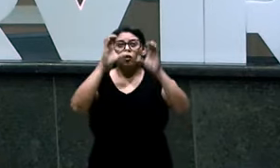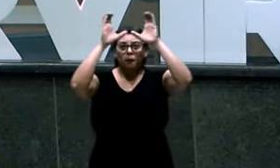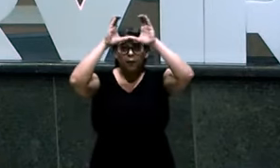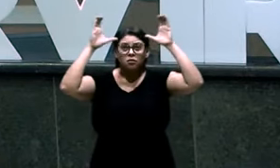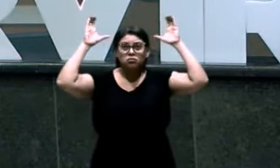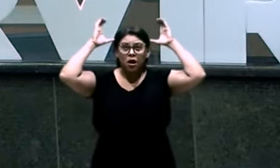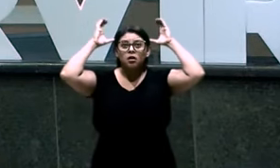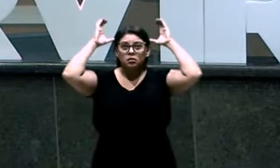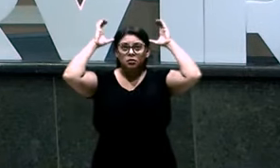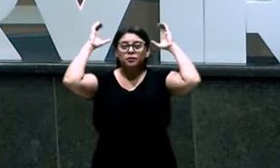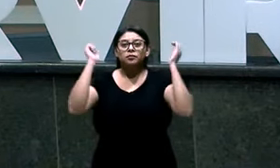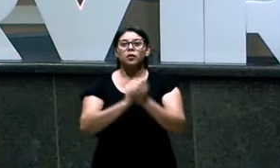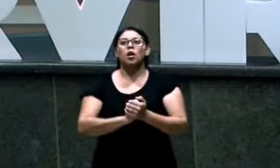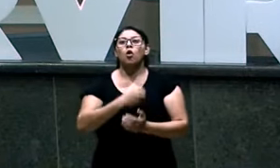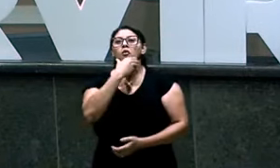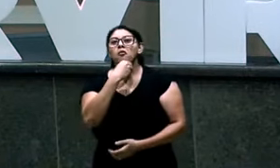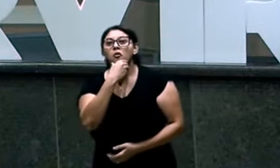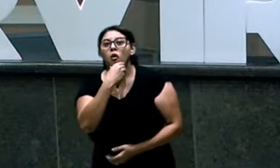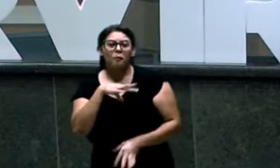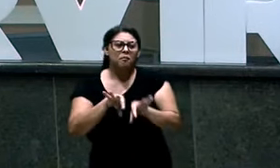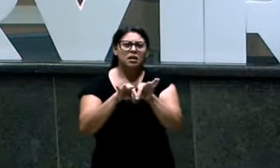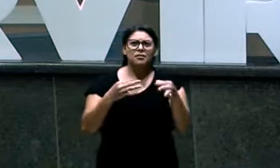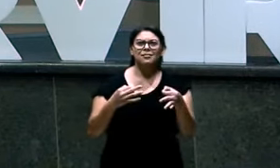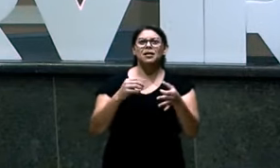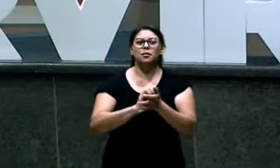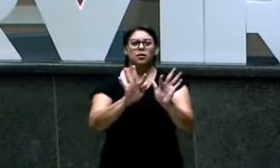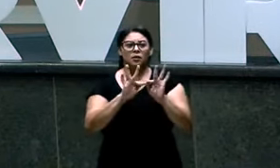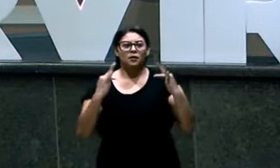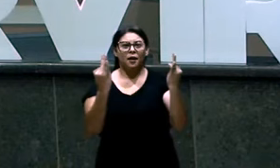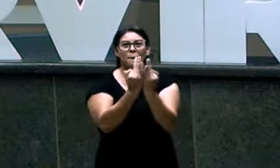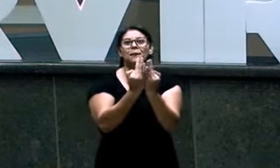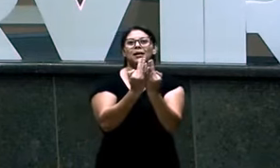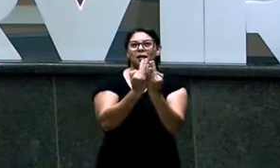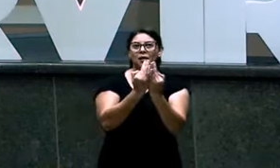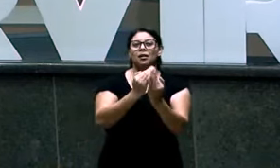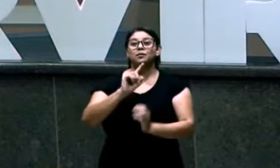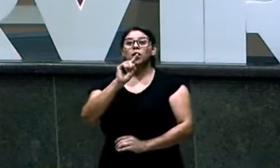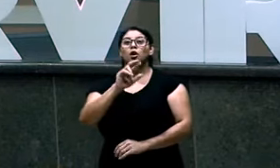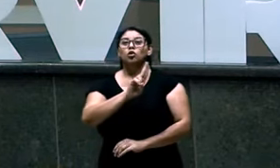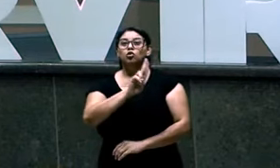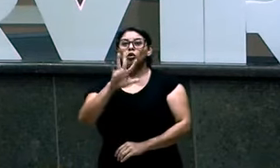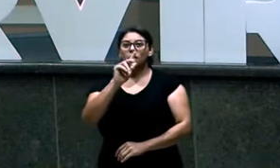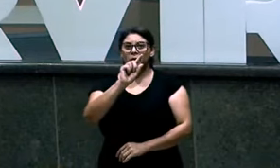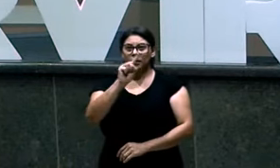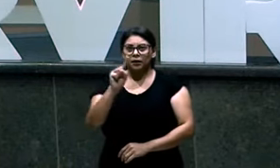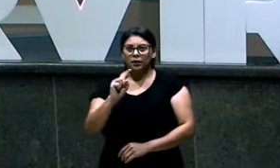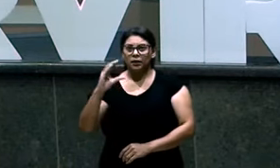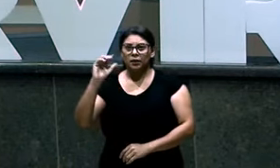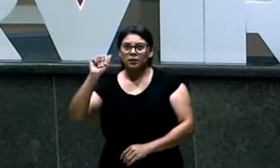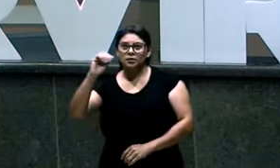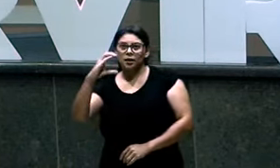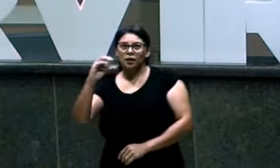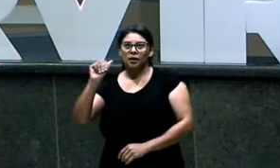da família, Zacarias. Alguém poderia dizer, ô Lucas, há muitos Zacarias no século 1. Lucas traz